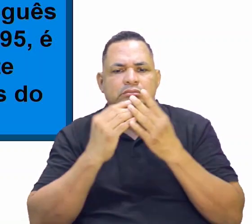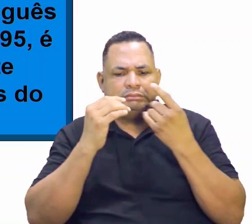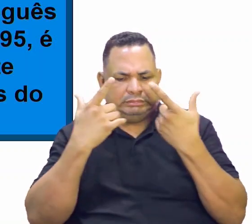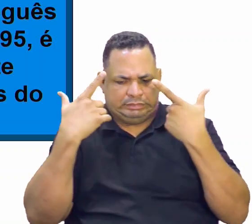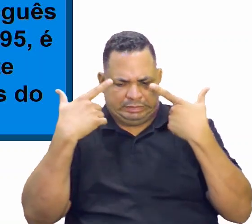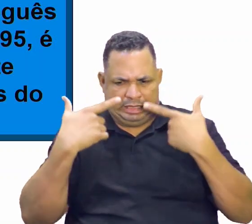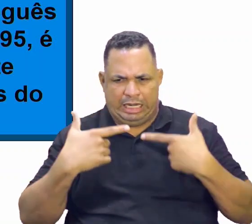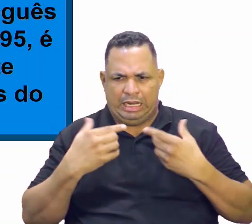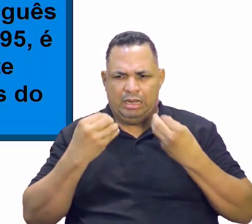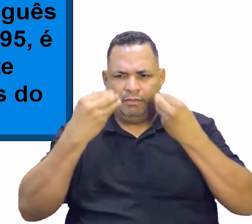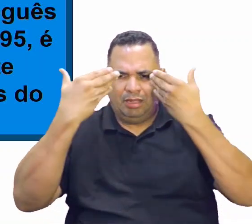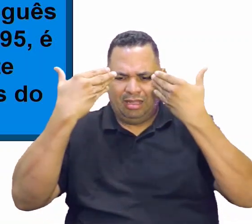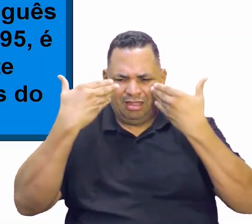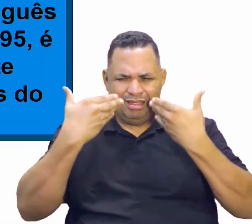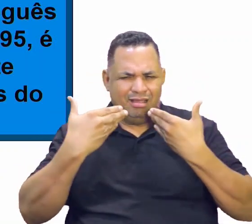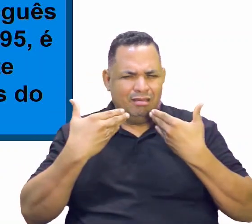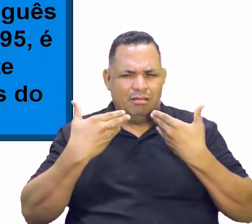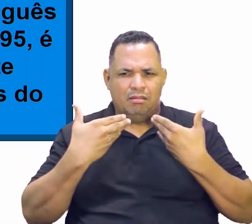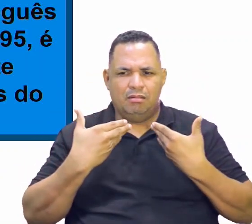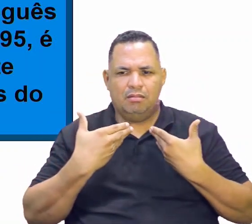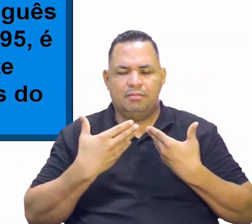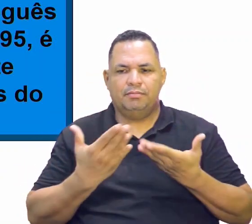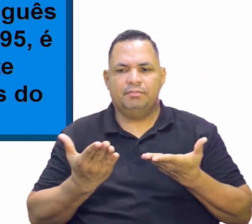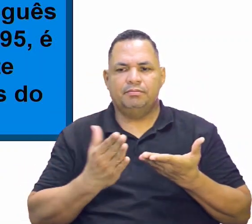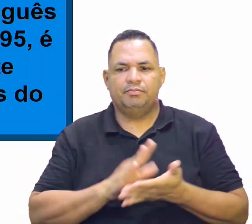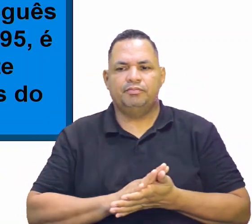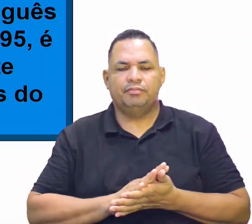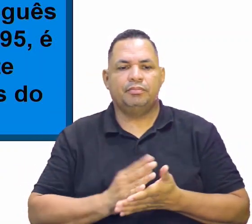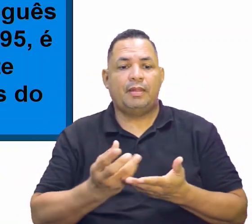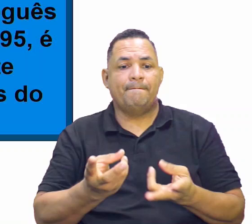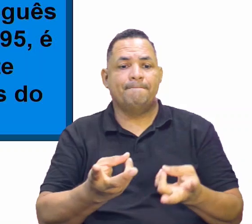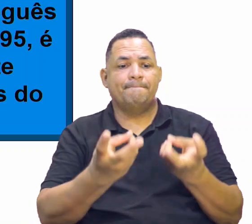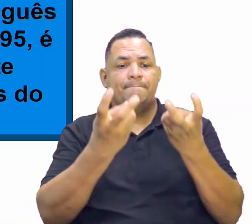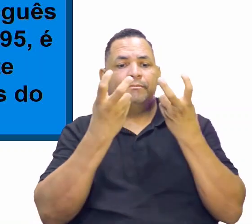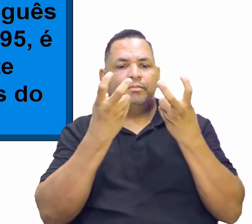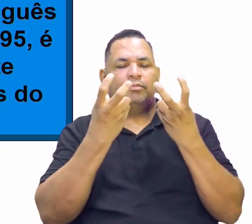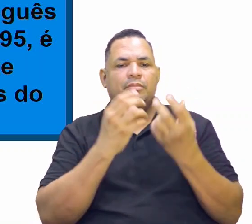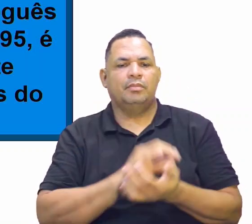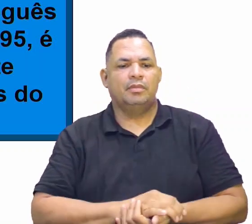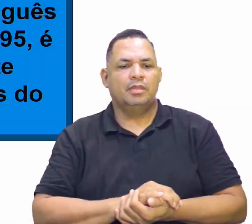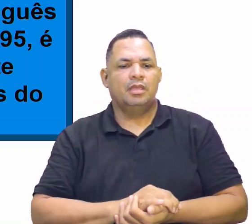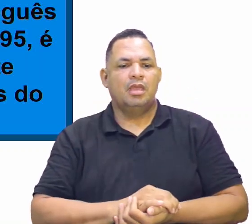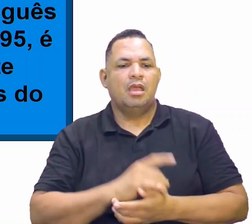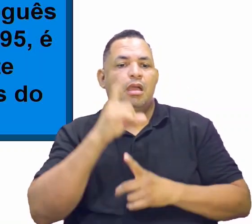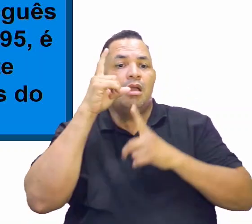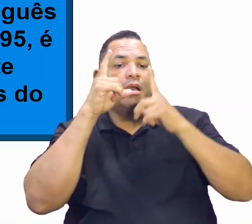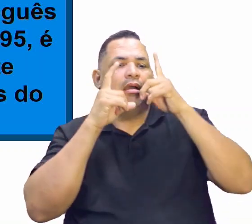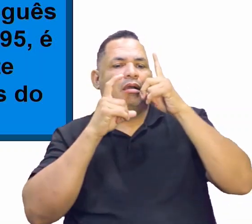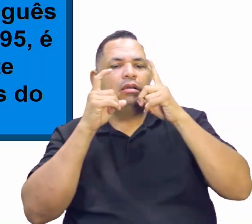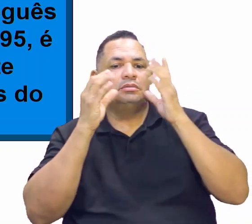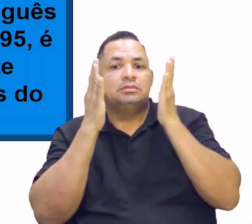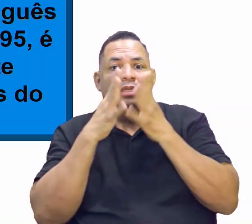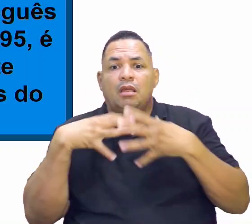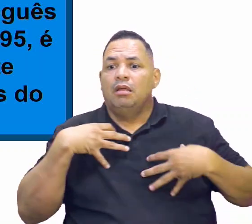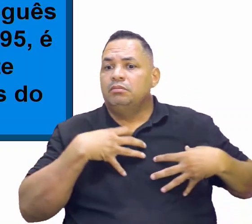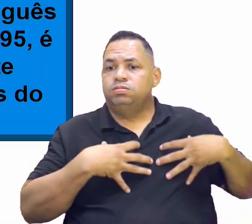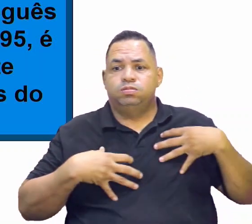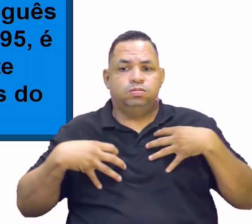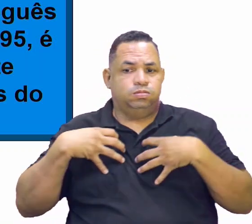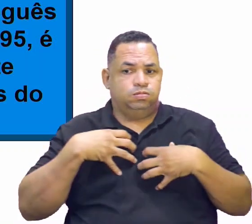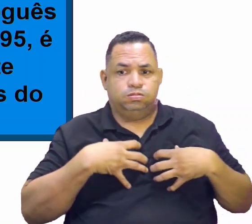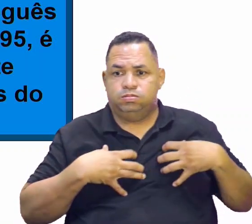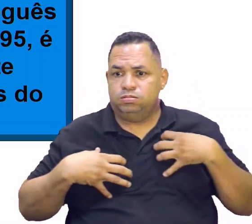a gente consegue comprovar a nossa fala, percebem? Olha aqui essa afeição de